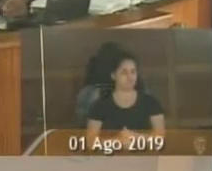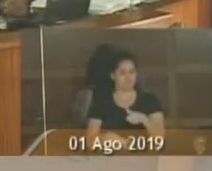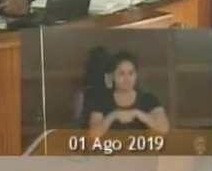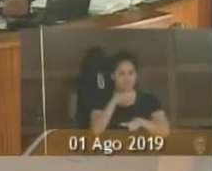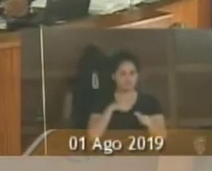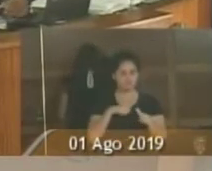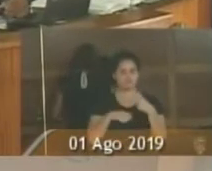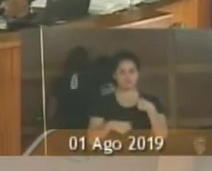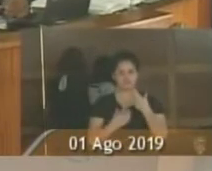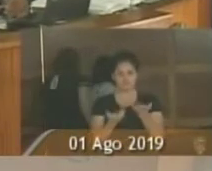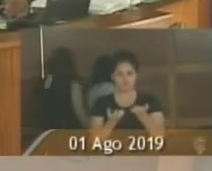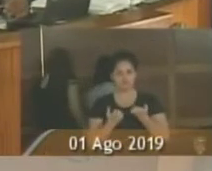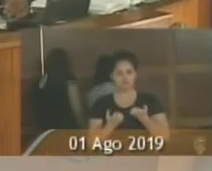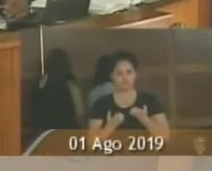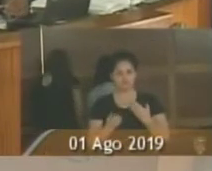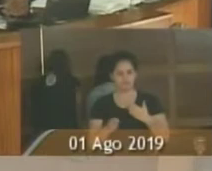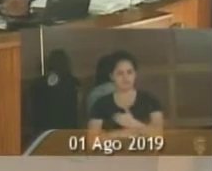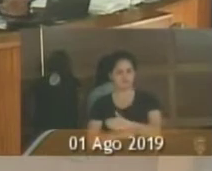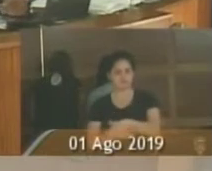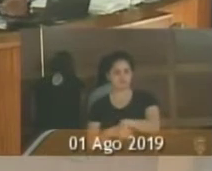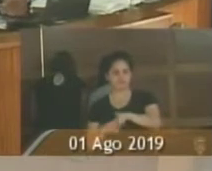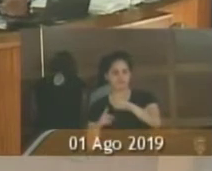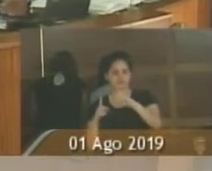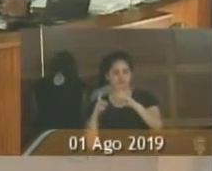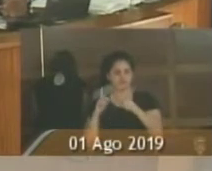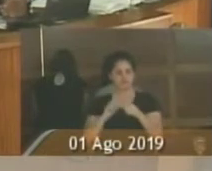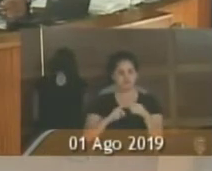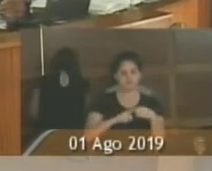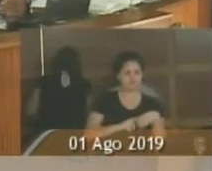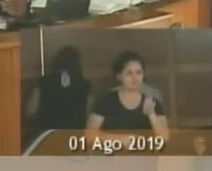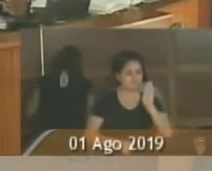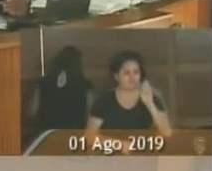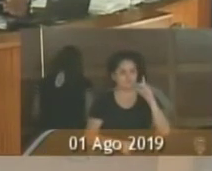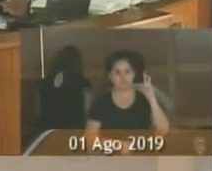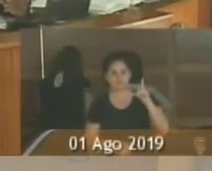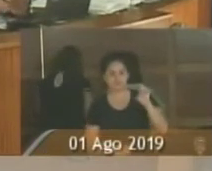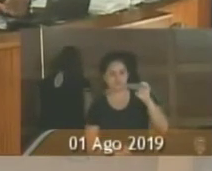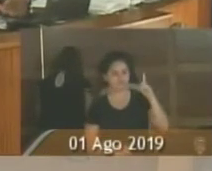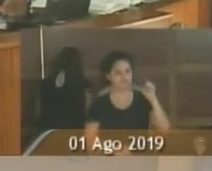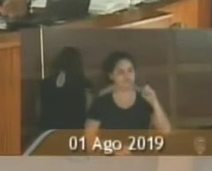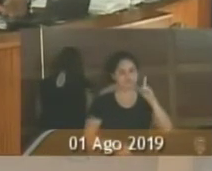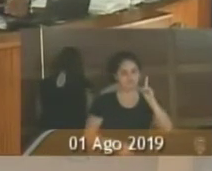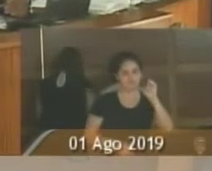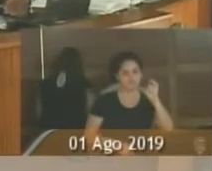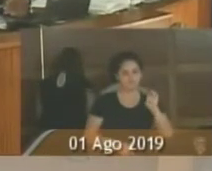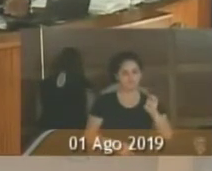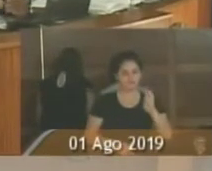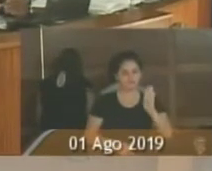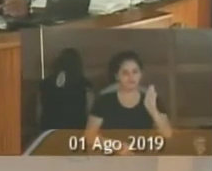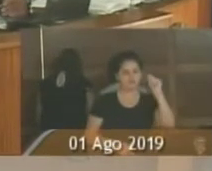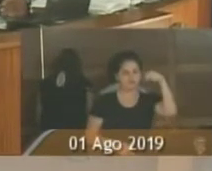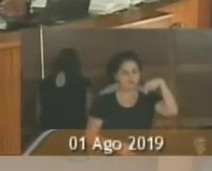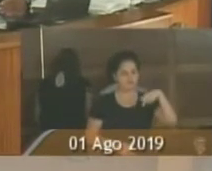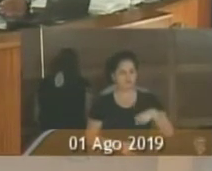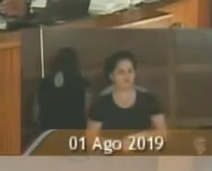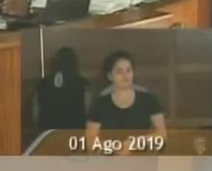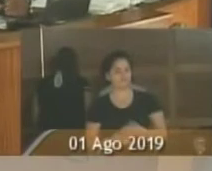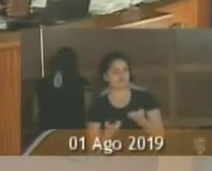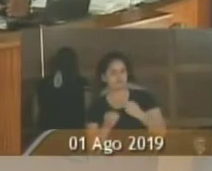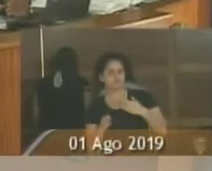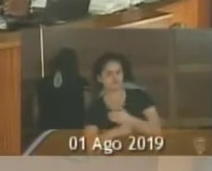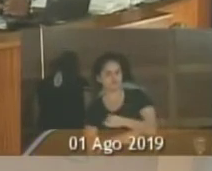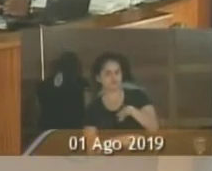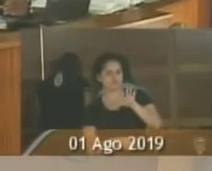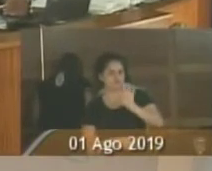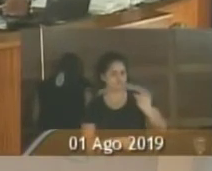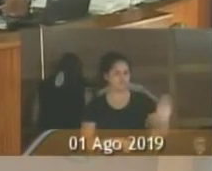no bairro do Dedé, lá na Banqueta, e ajudar, na Japuíba, na Nova Angra, no Frade, e ajudar. Nós temos que trabalhar